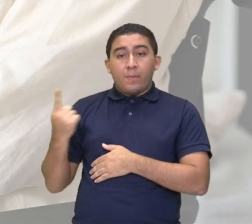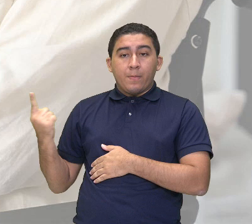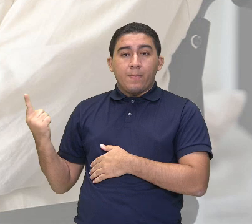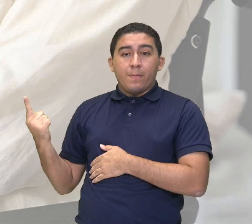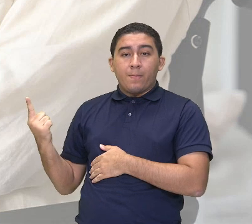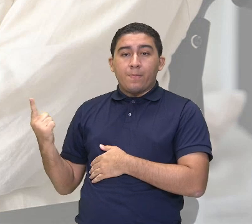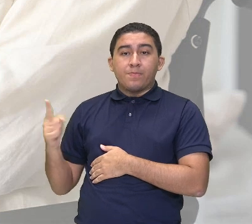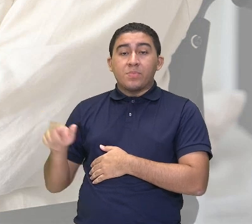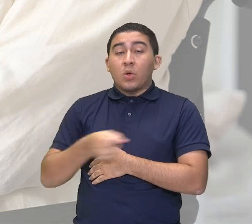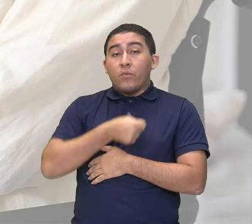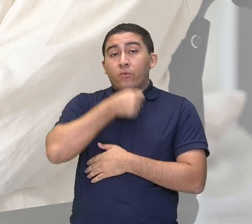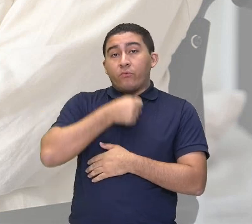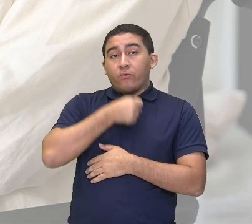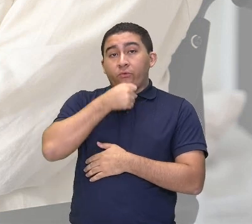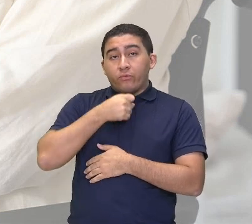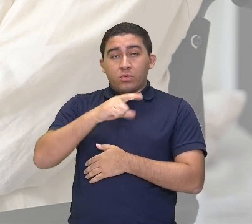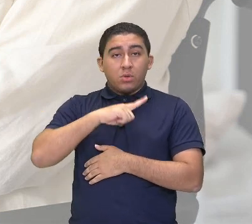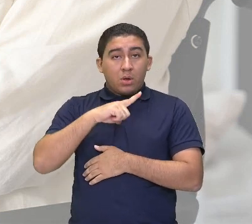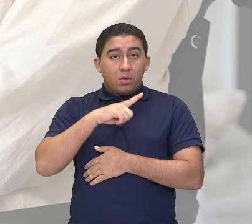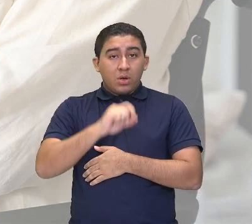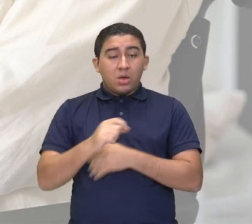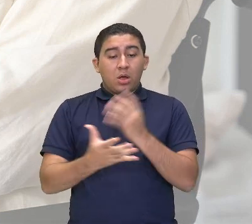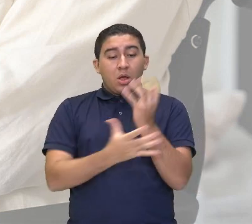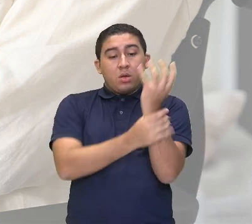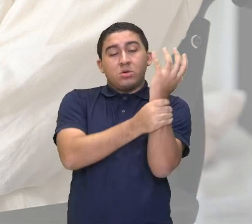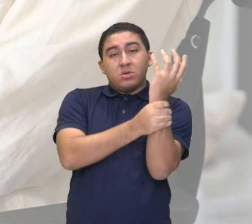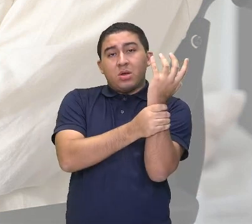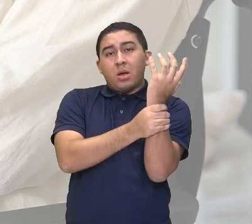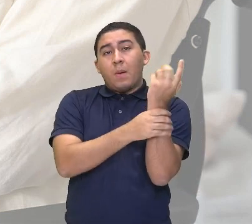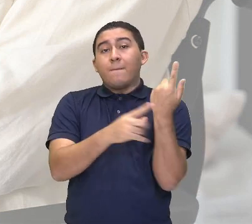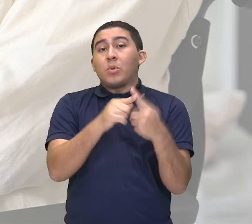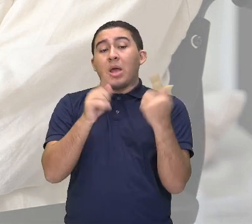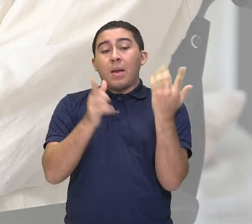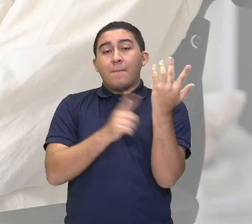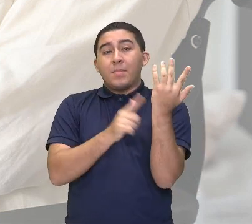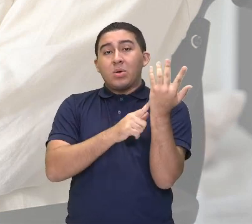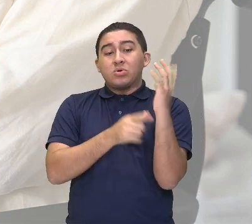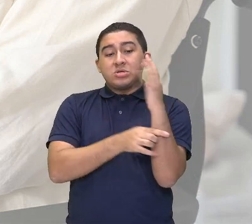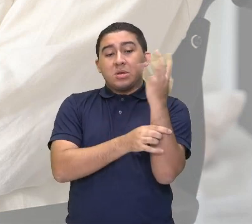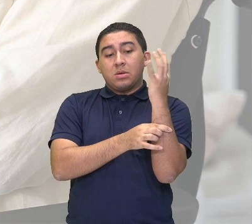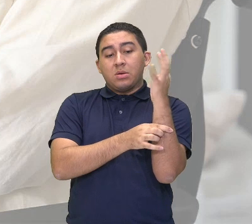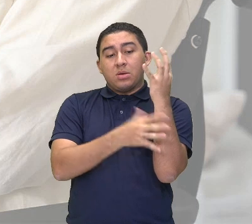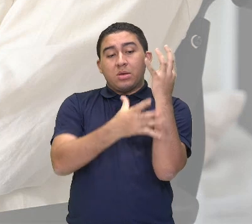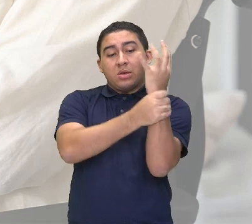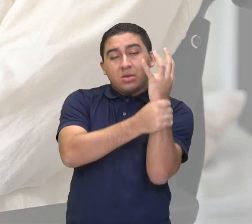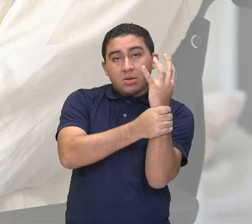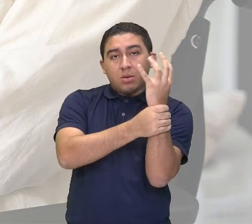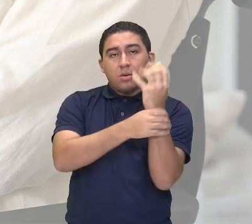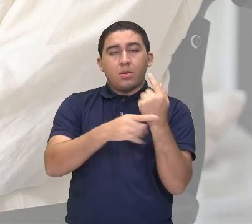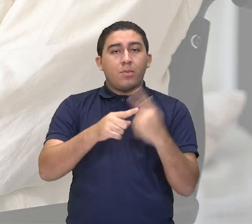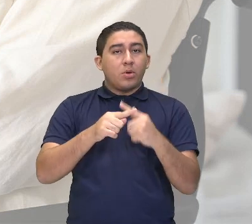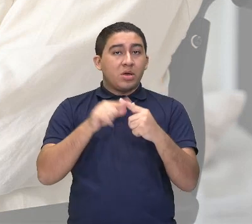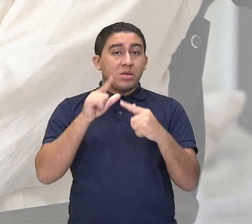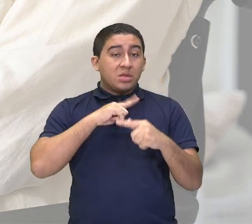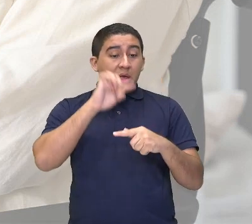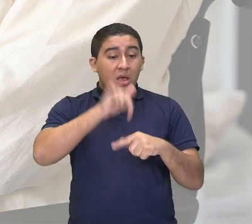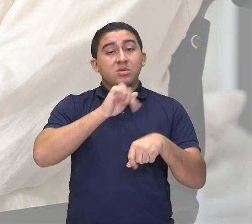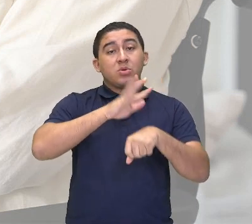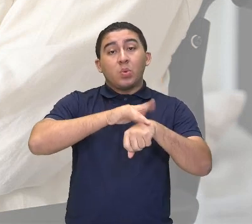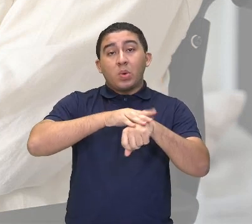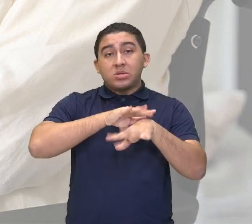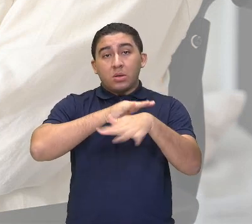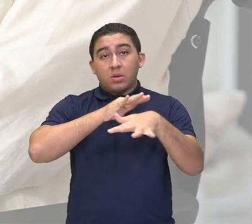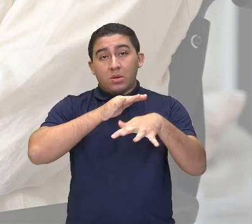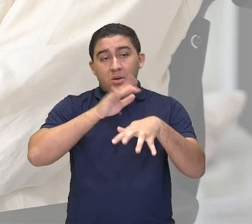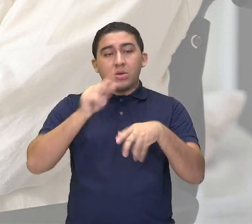imagem, esse senhor, né, que ele está segurando o punho, provavelmente porque a mão dele está com tremores, né, por causa do Parkinson, que é o que a gente vai observar